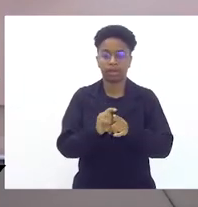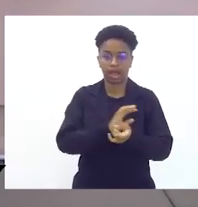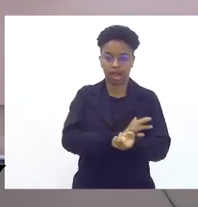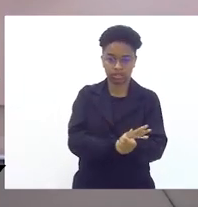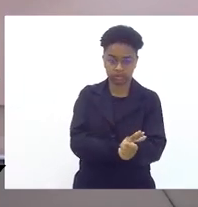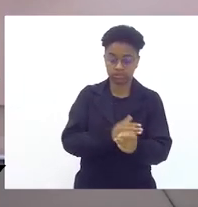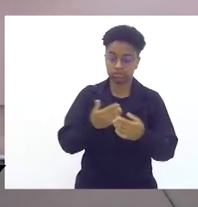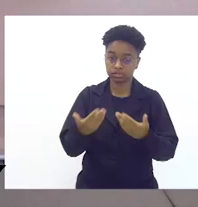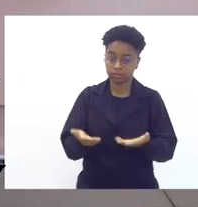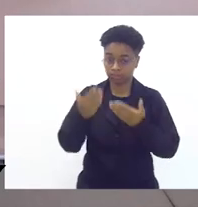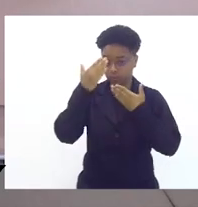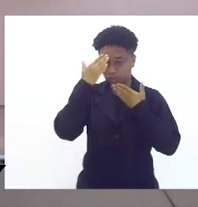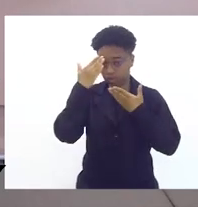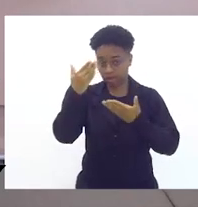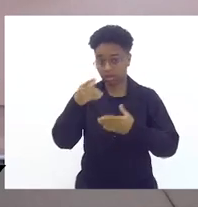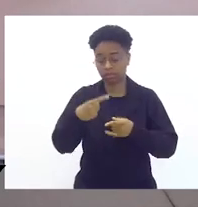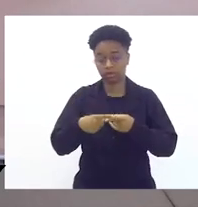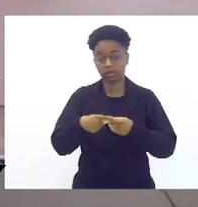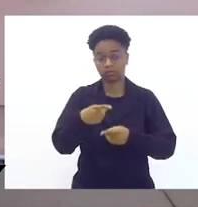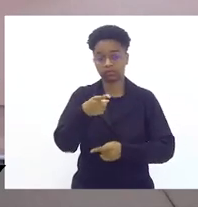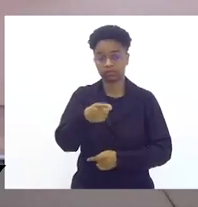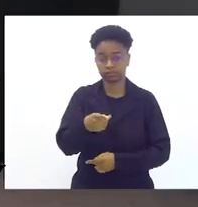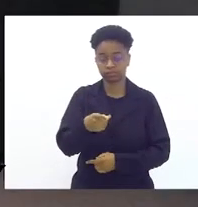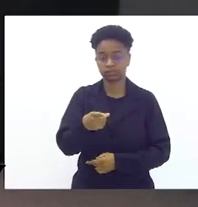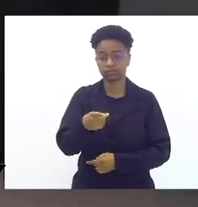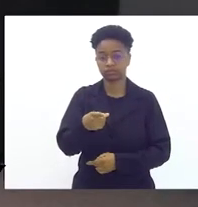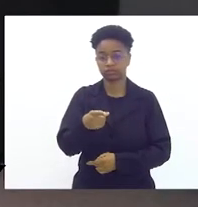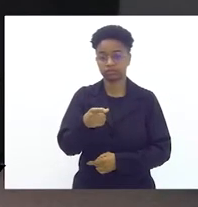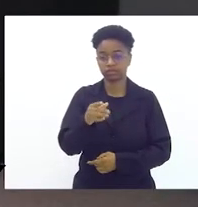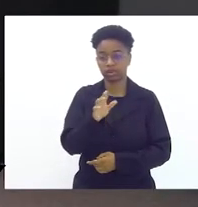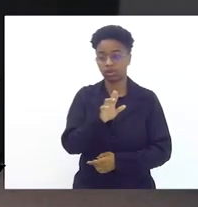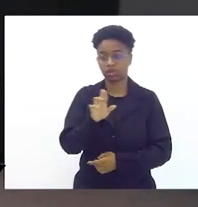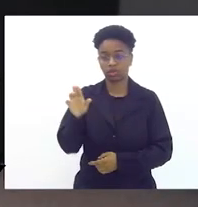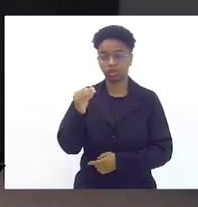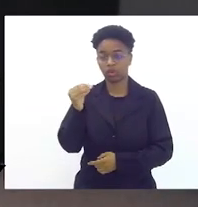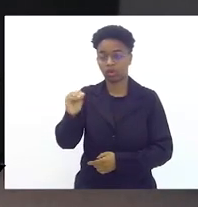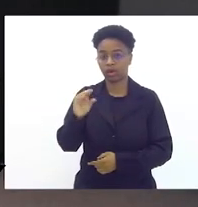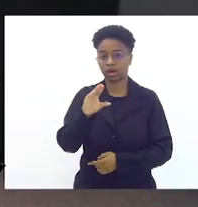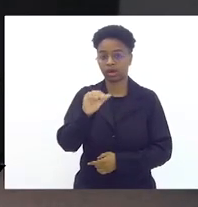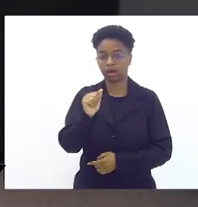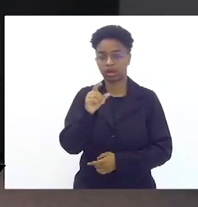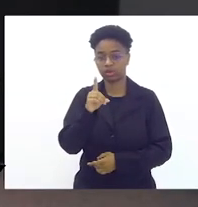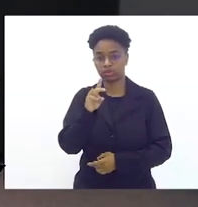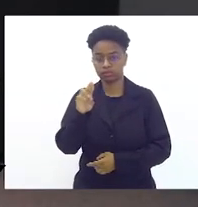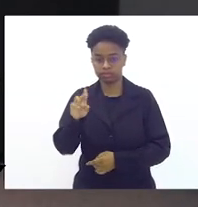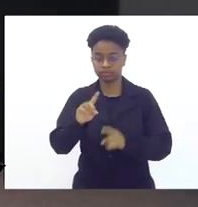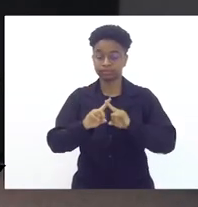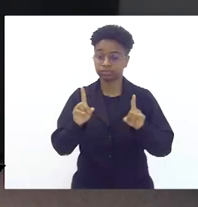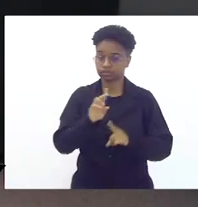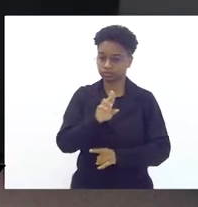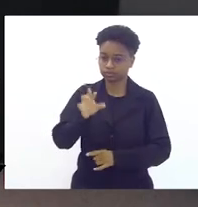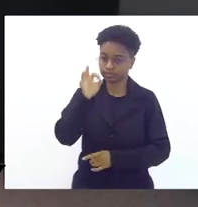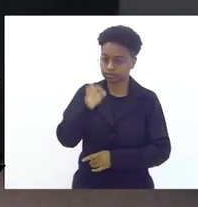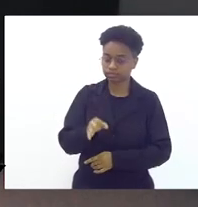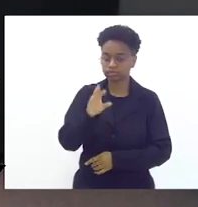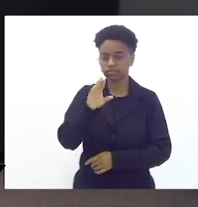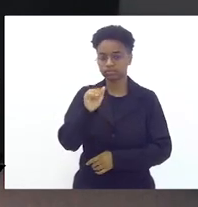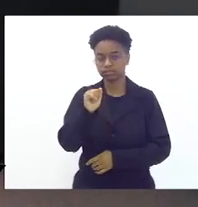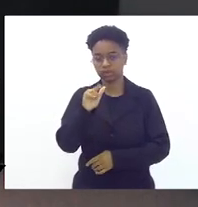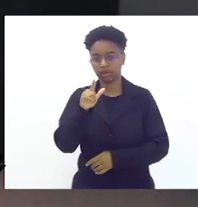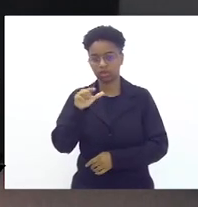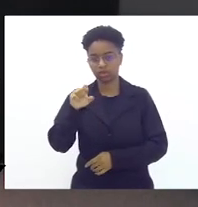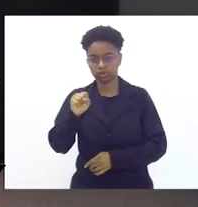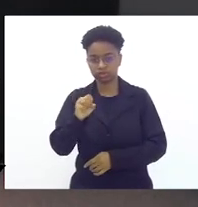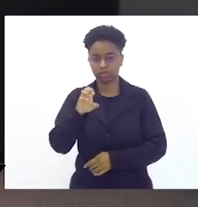aqui você aparece como Cadu Rangel mas é o Carlos Eduardo de Araújo Rangel Professor também